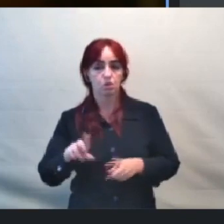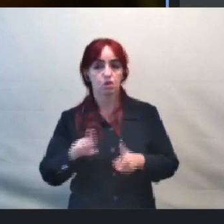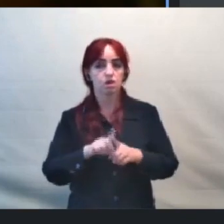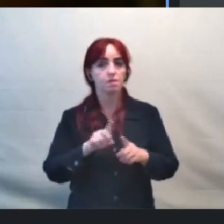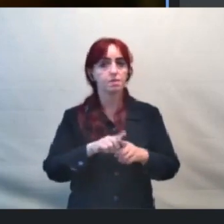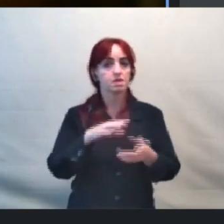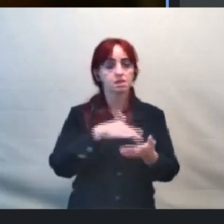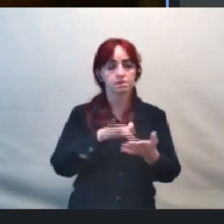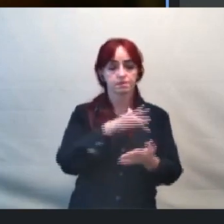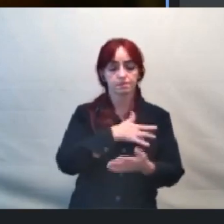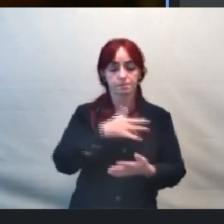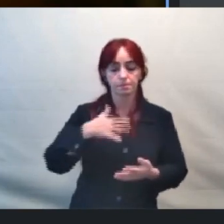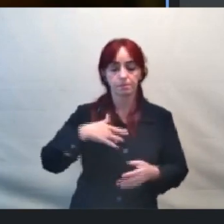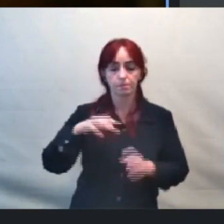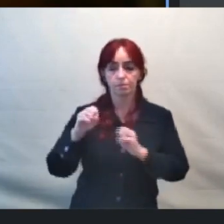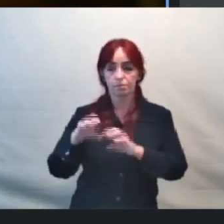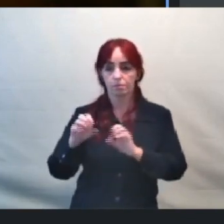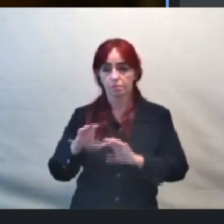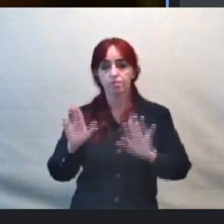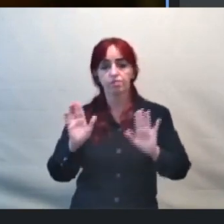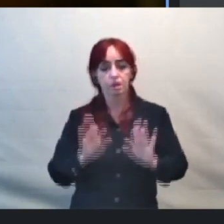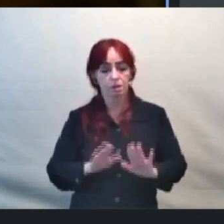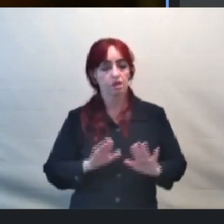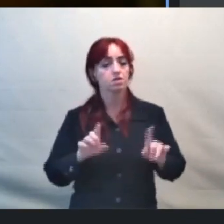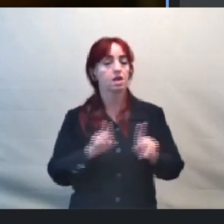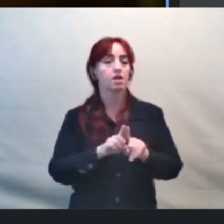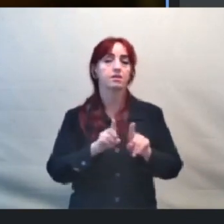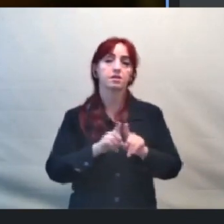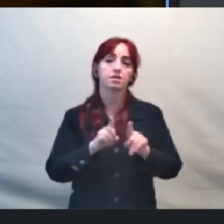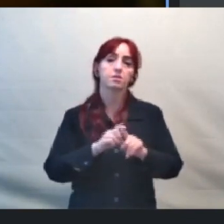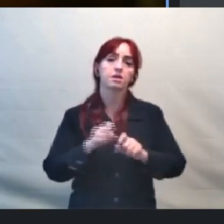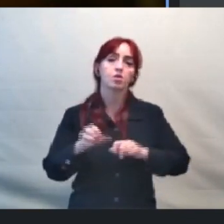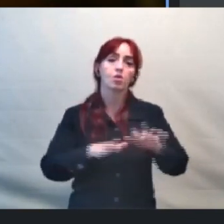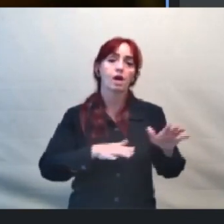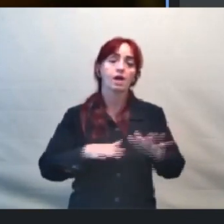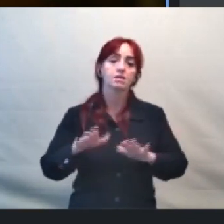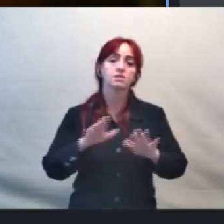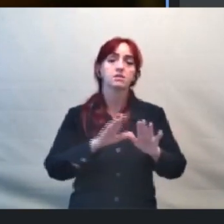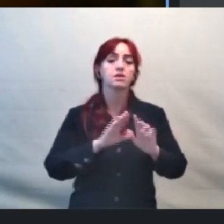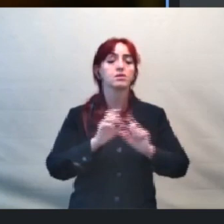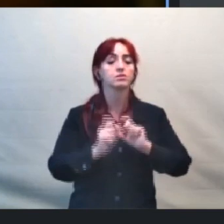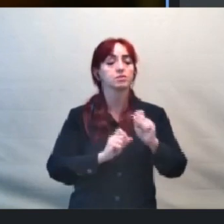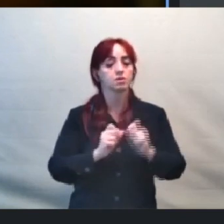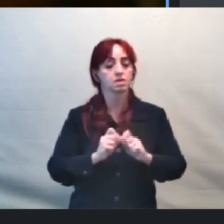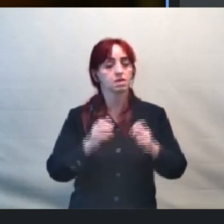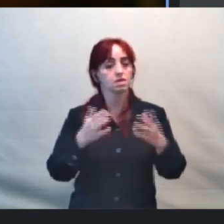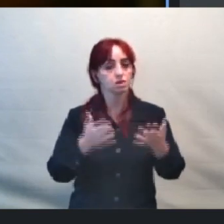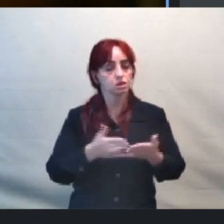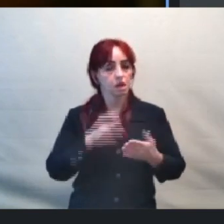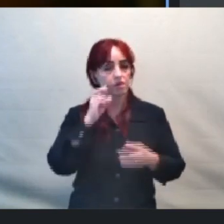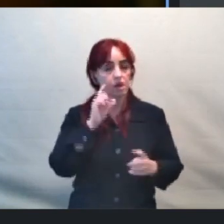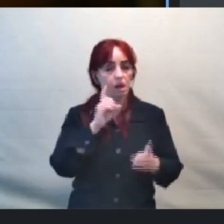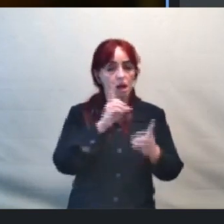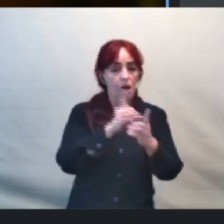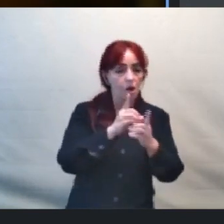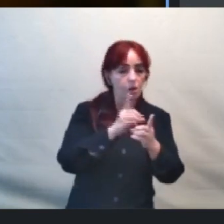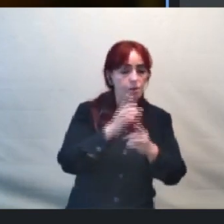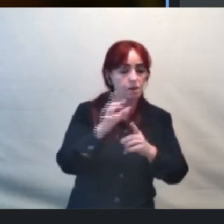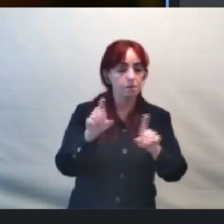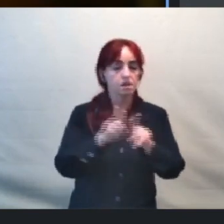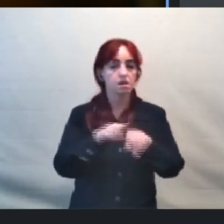já implementadas desde o ano passado, com algumas ações regulares, né, as ações que a gente já faz de acompanhamento, e